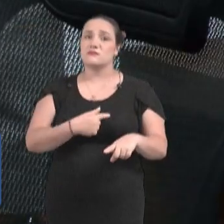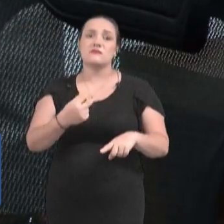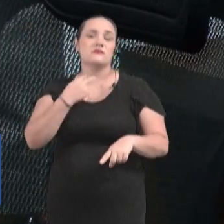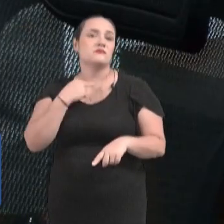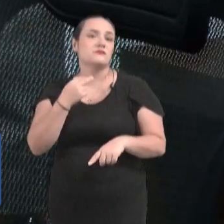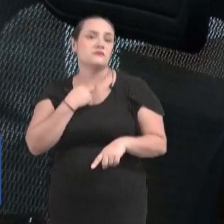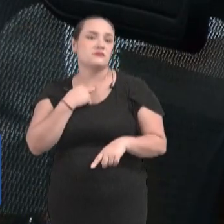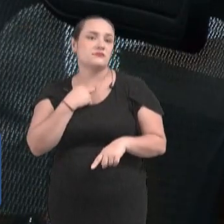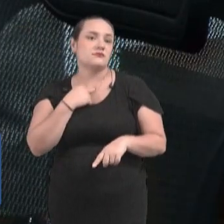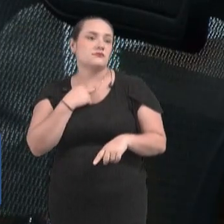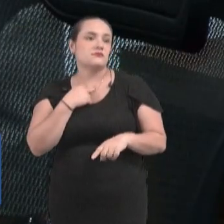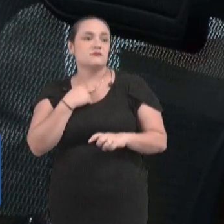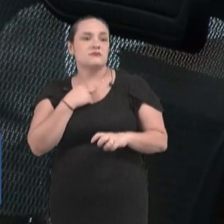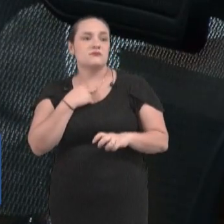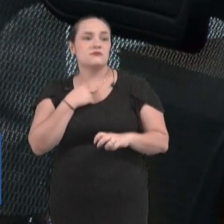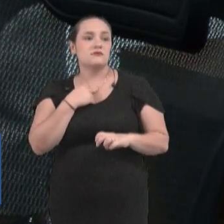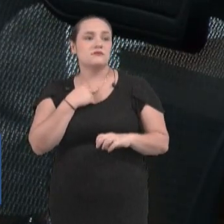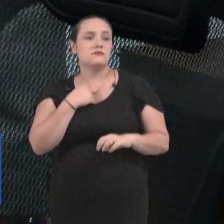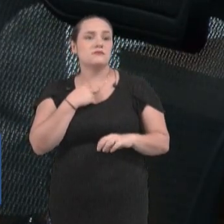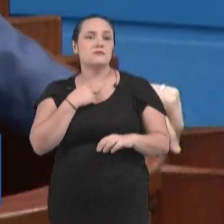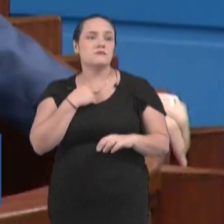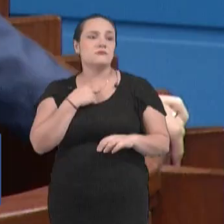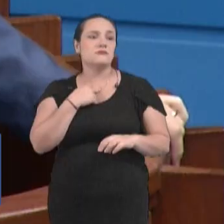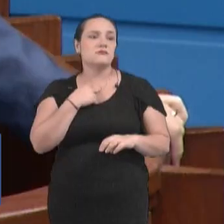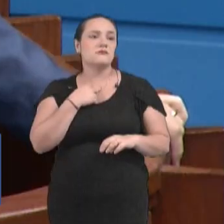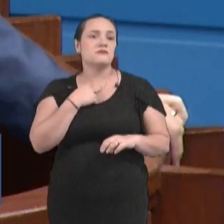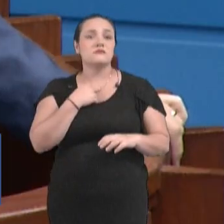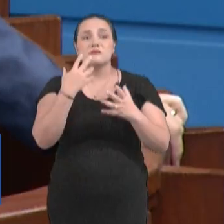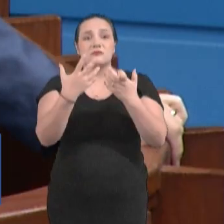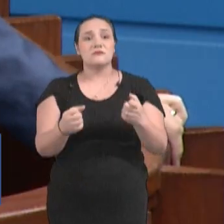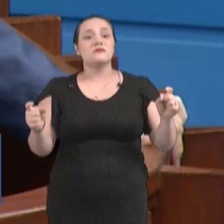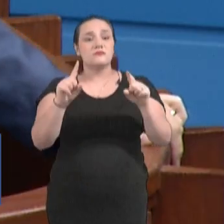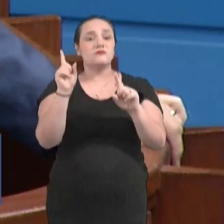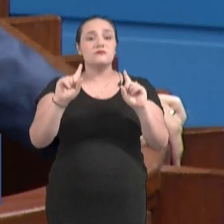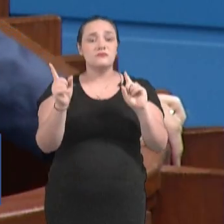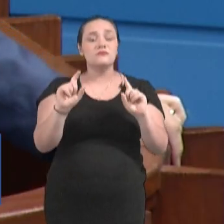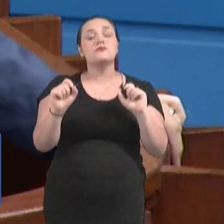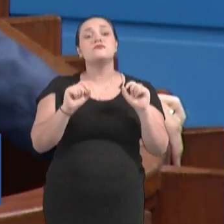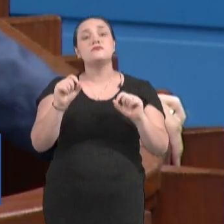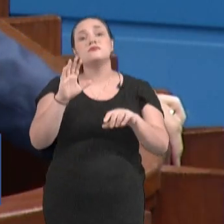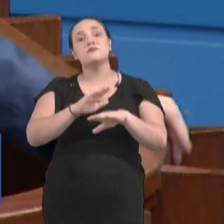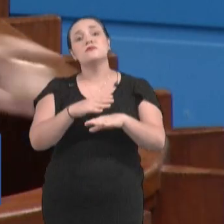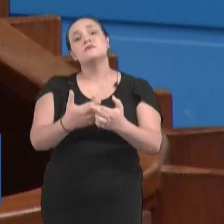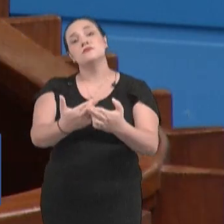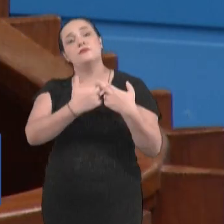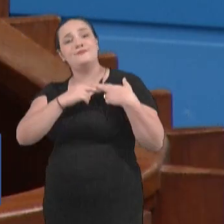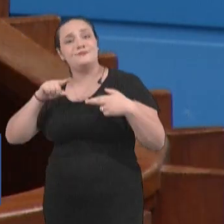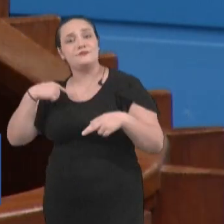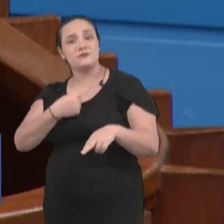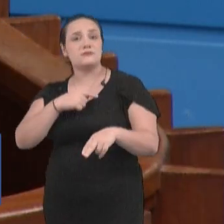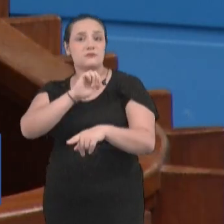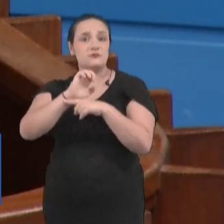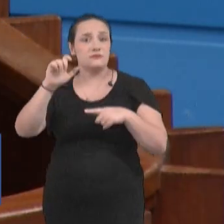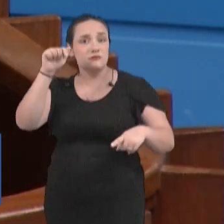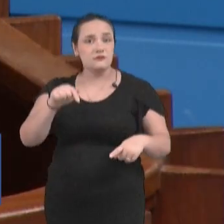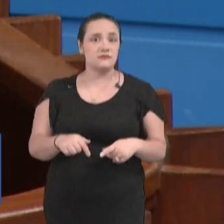ser negacionistas quanto à competência constitucional do nosso ente federado. E